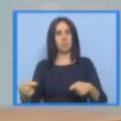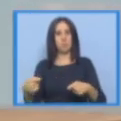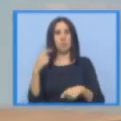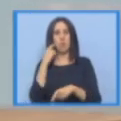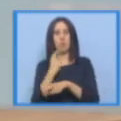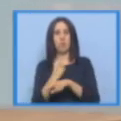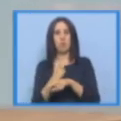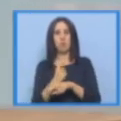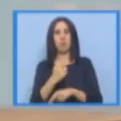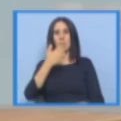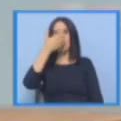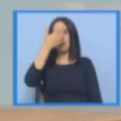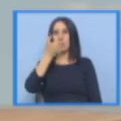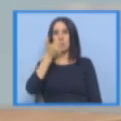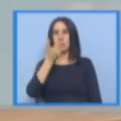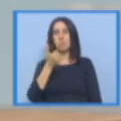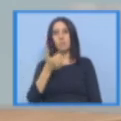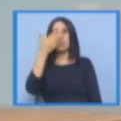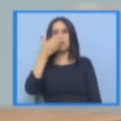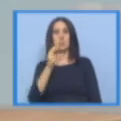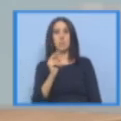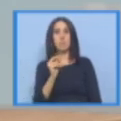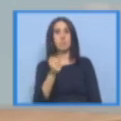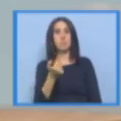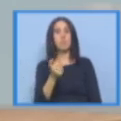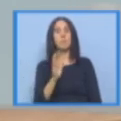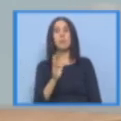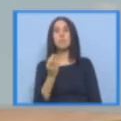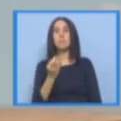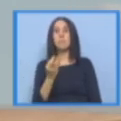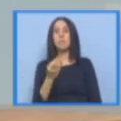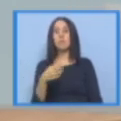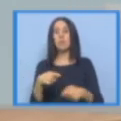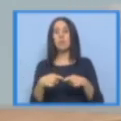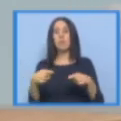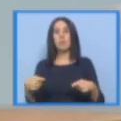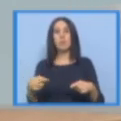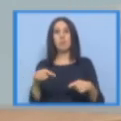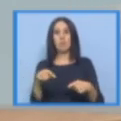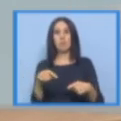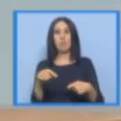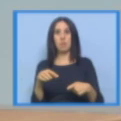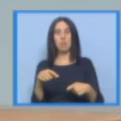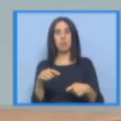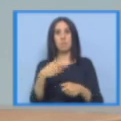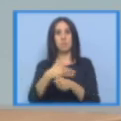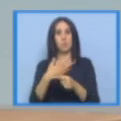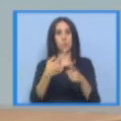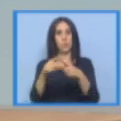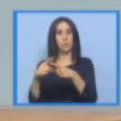passam de 15 dias para 35 dias, mas também são alargados a mais